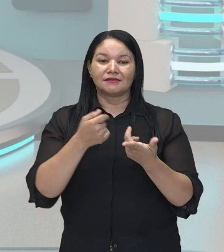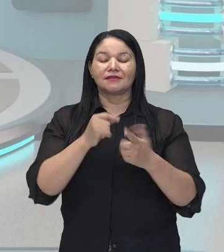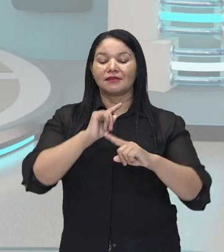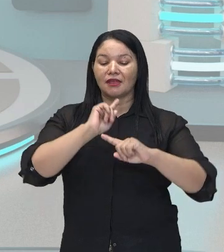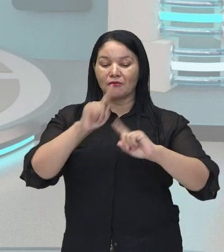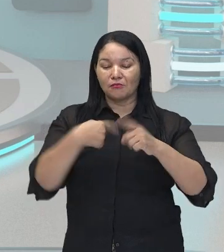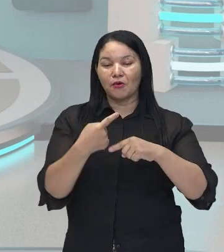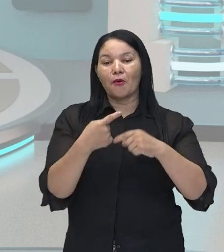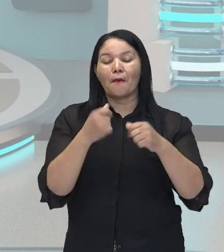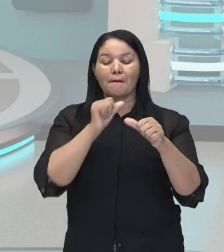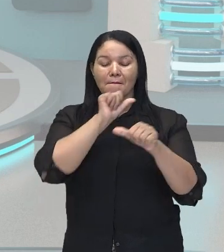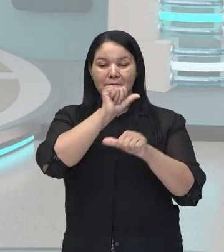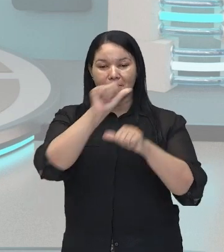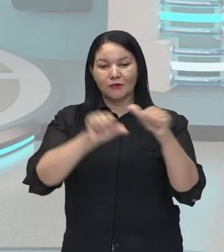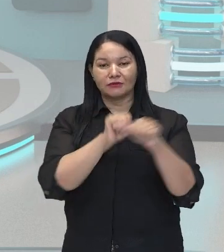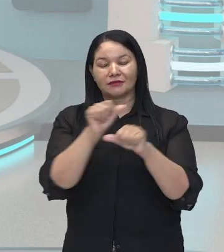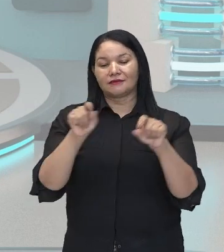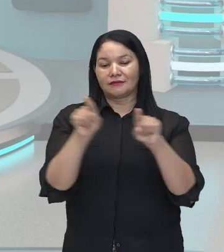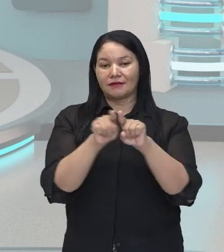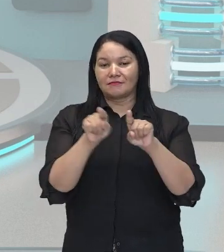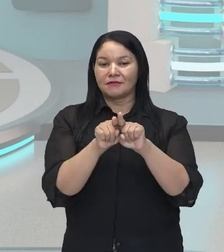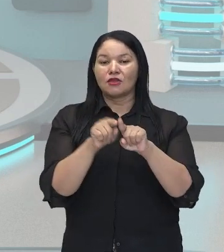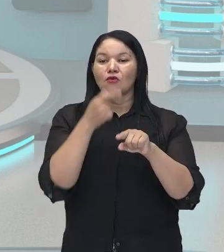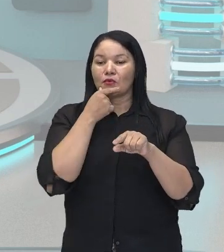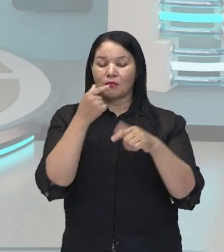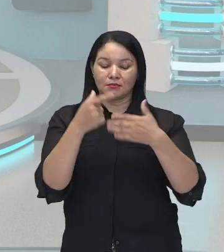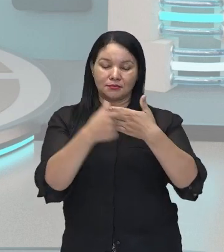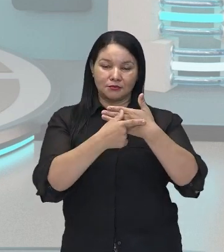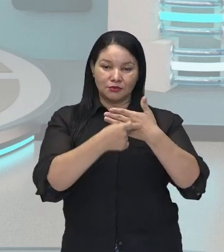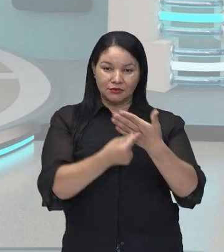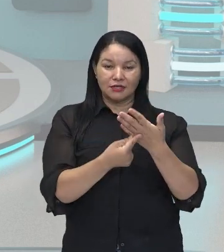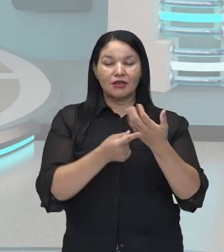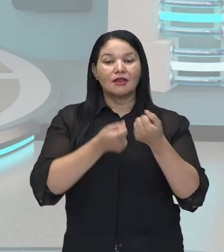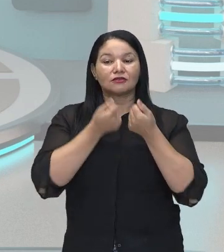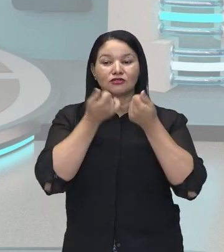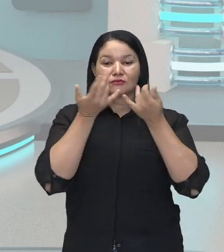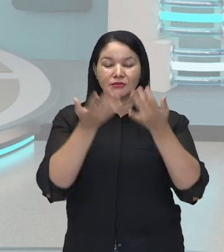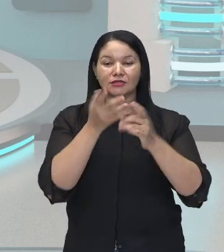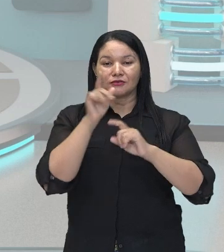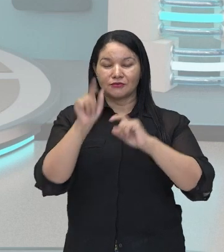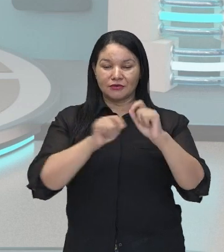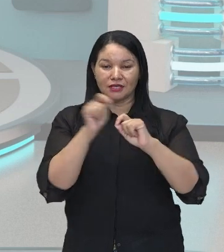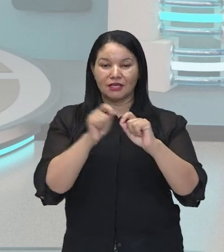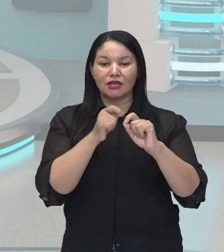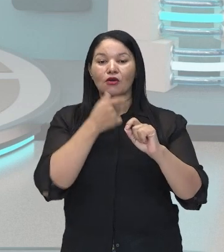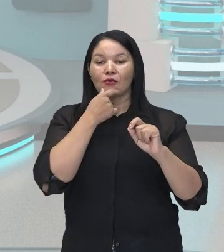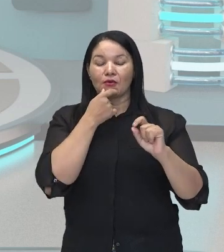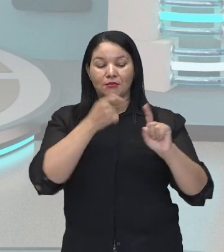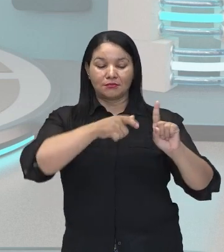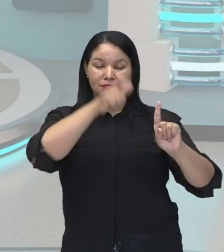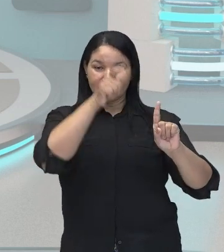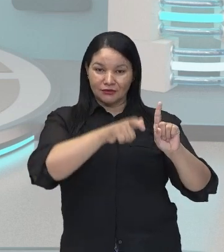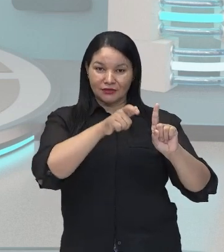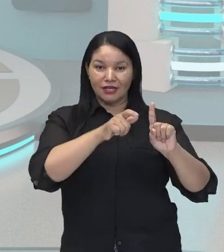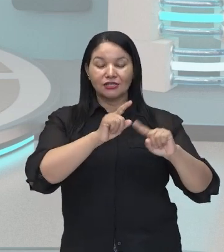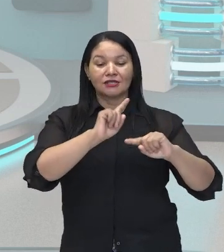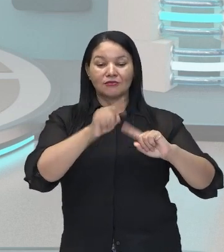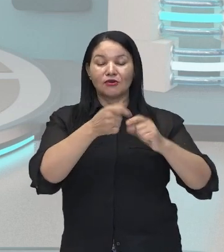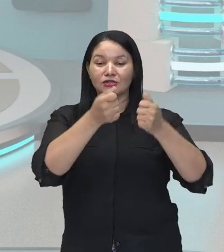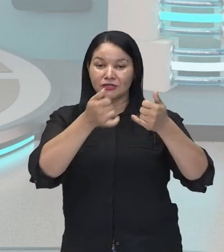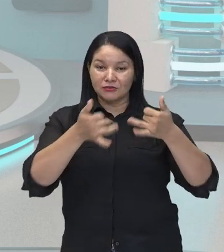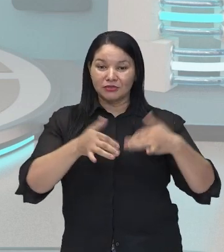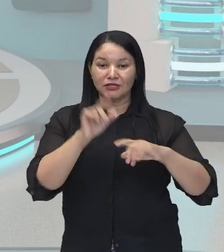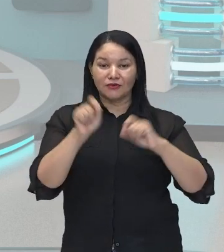que o próprio Monteiro Lobato vai afirmar, vai dizer para a gente que o Jeca Tatu é um personagem doente, um personagem